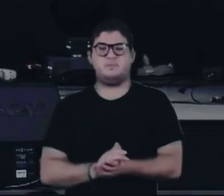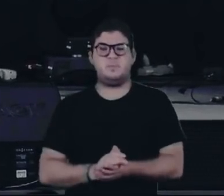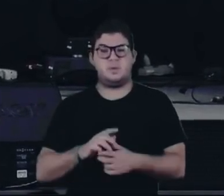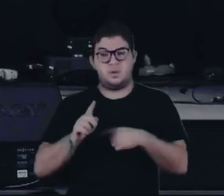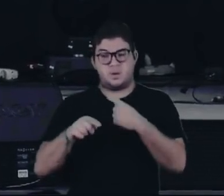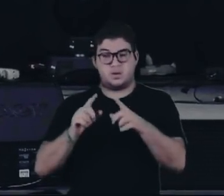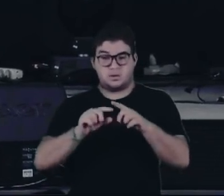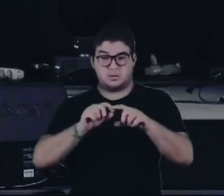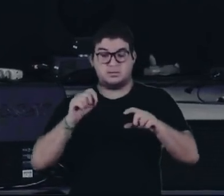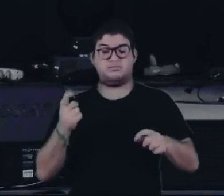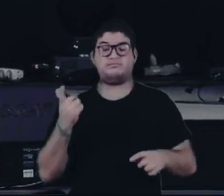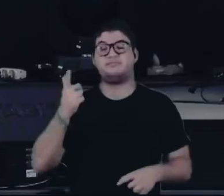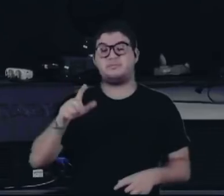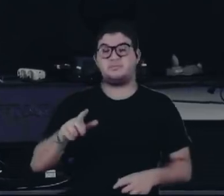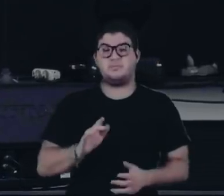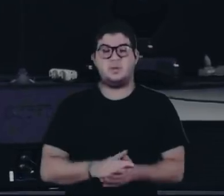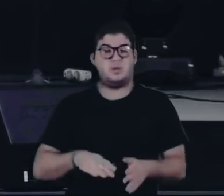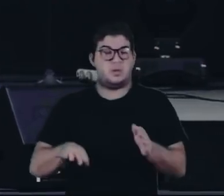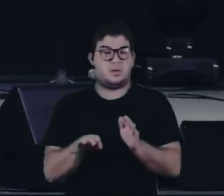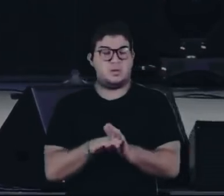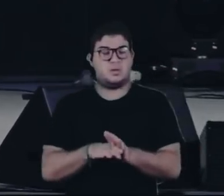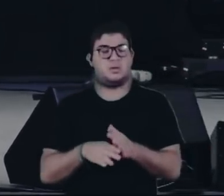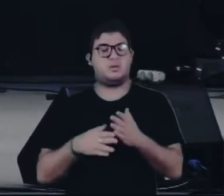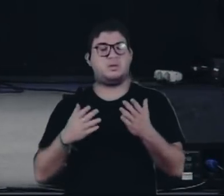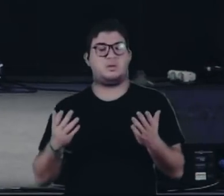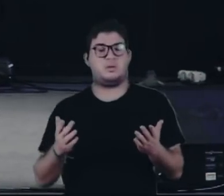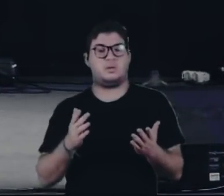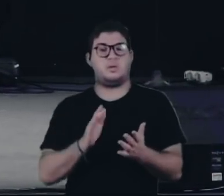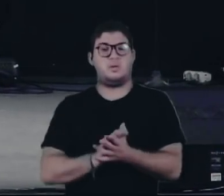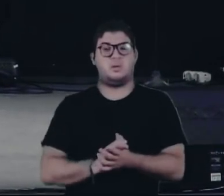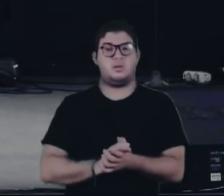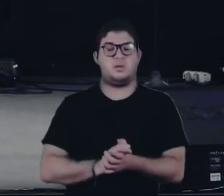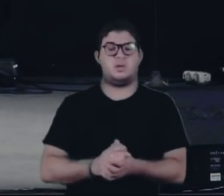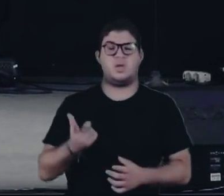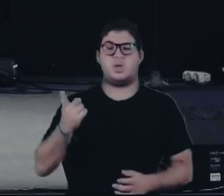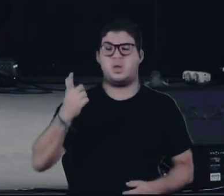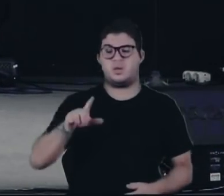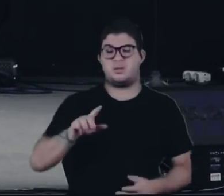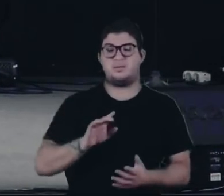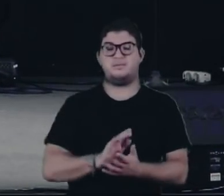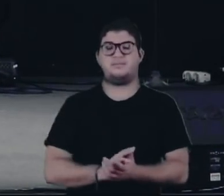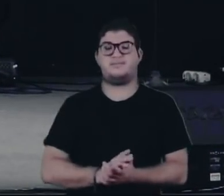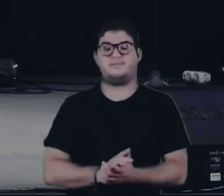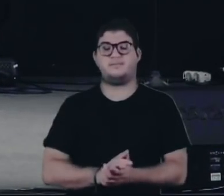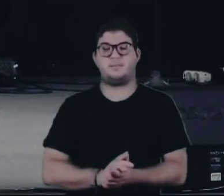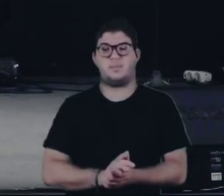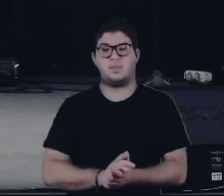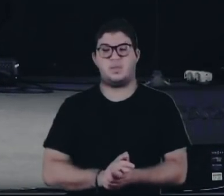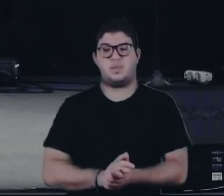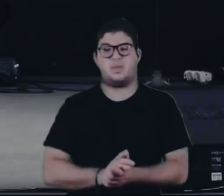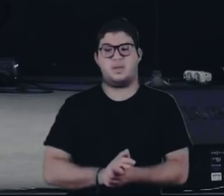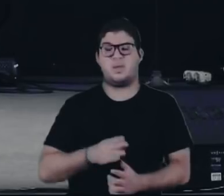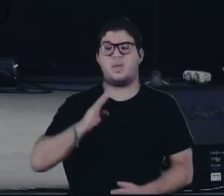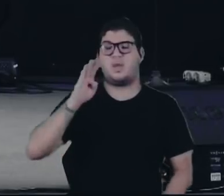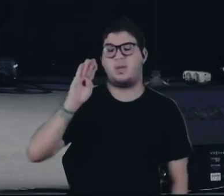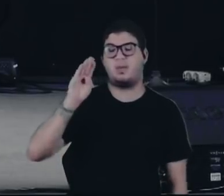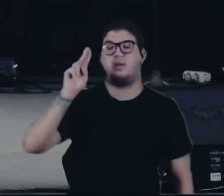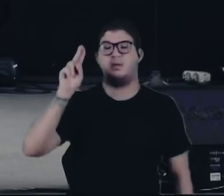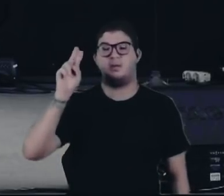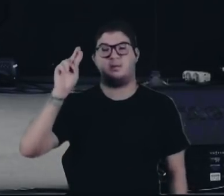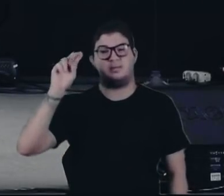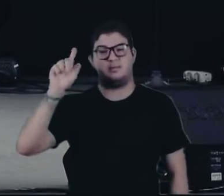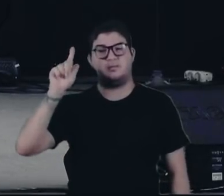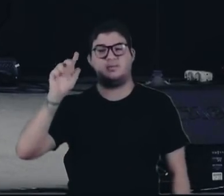depois. Aí chega uma outra rede de fast food chamada Burger King. Quem gosta de Burger King aí,